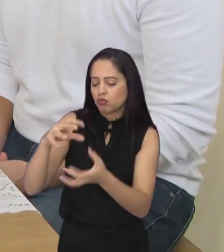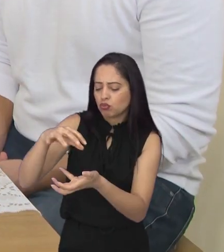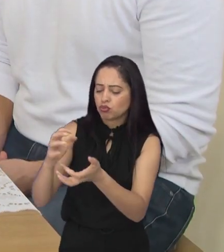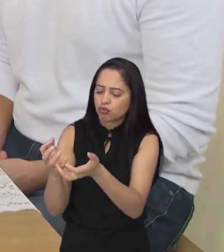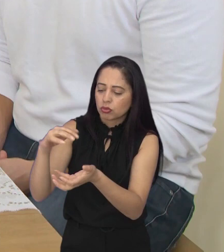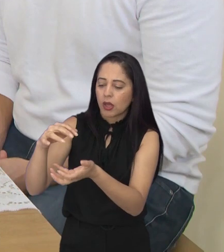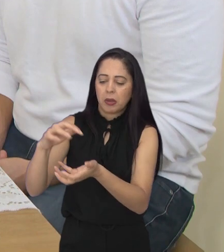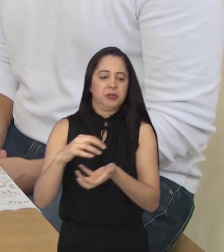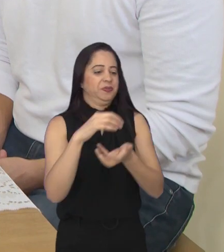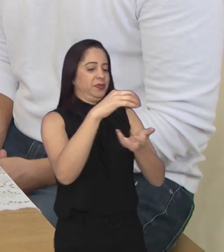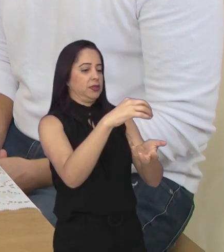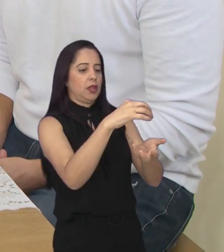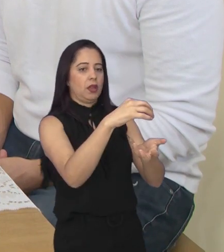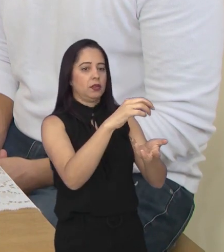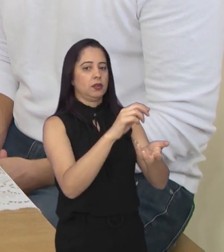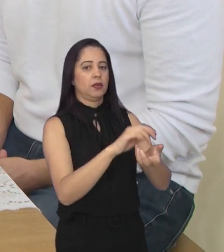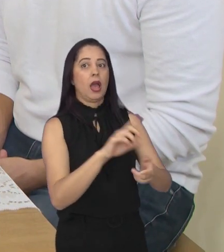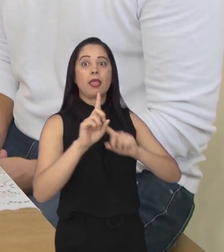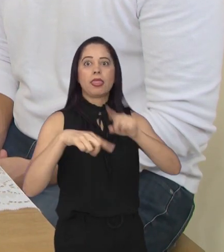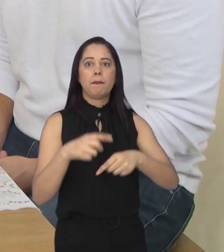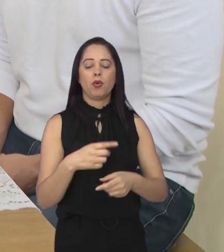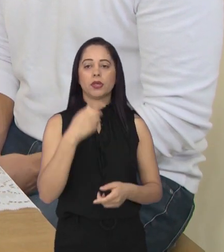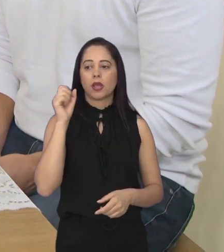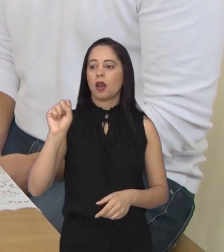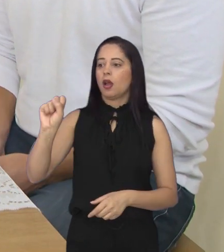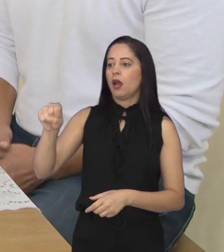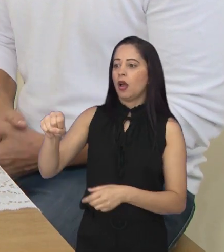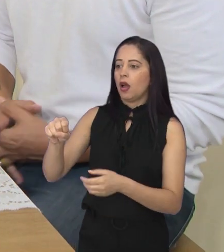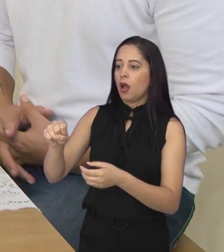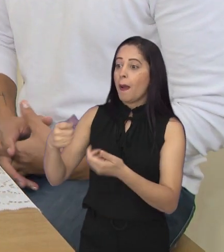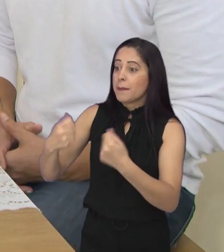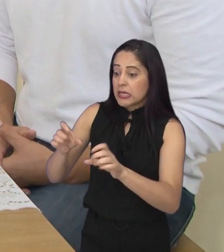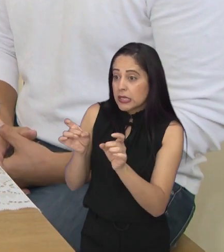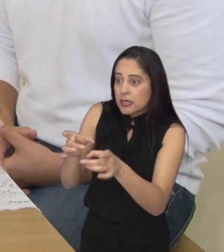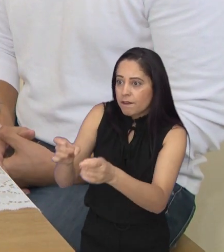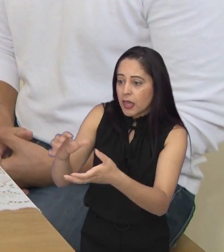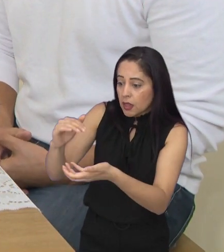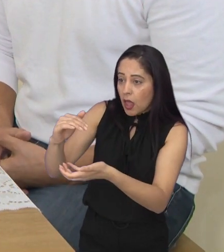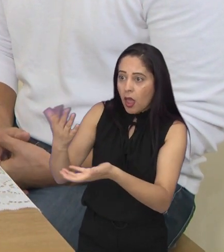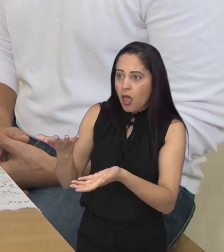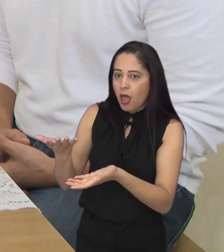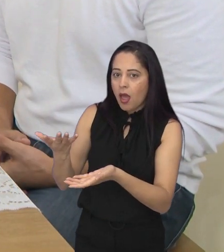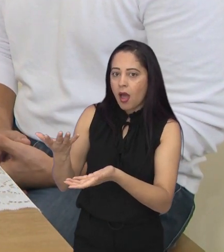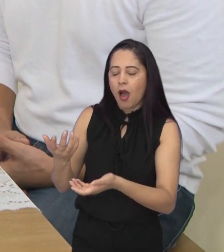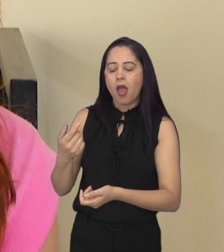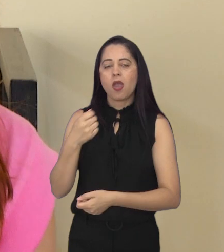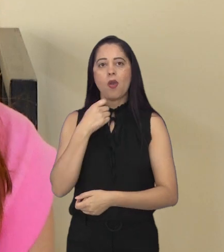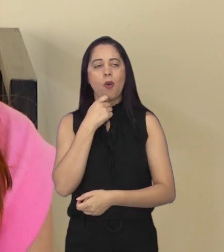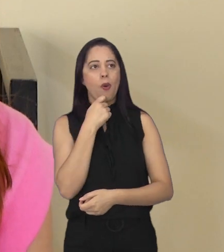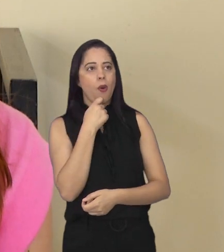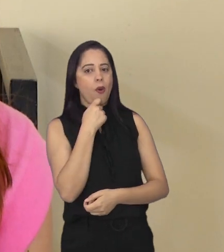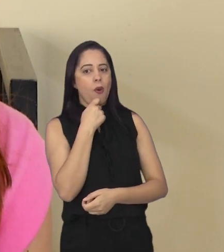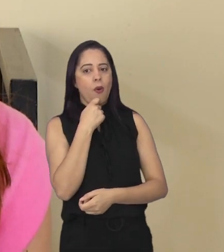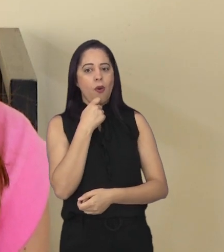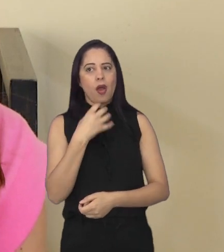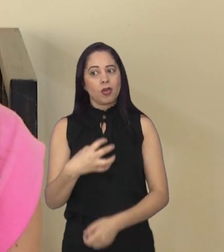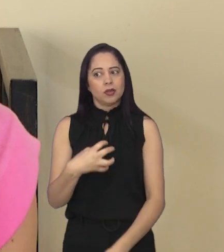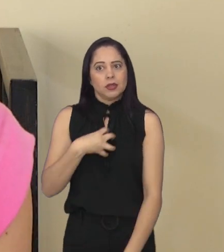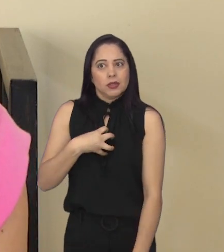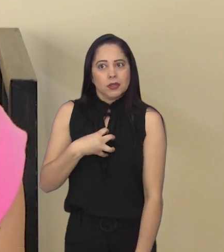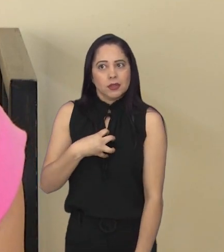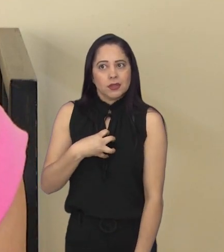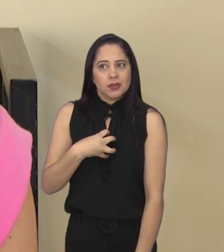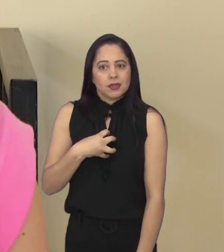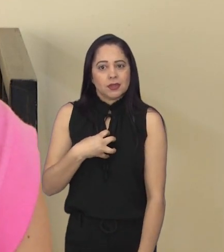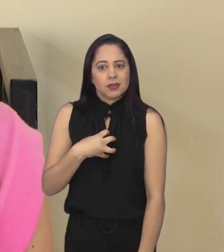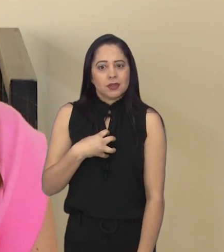maravilhosa. E no dia seguinte ela bateu lá na porta e falou: Fernanda, por que você não vende? E aí aquilo